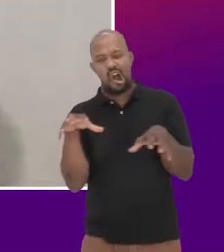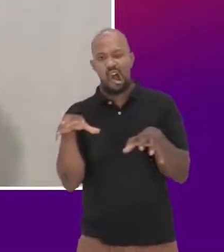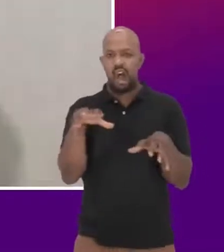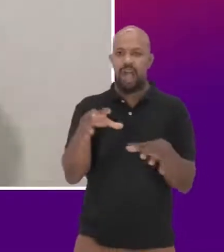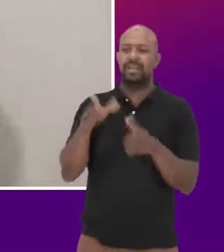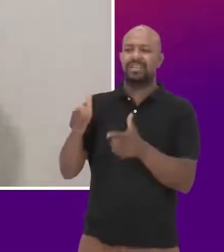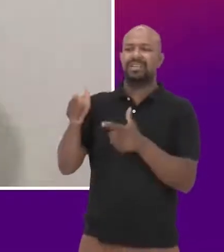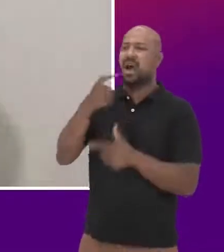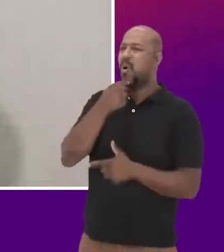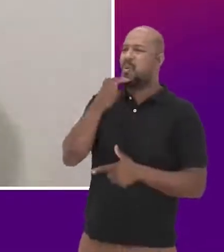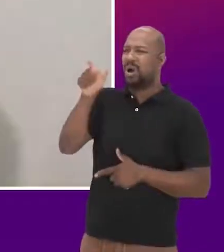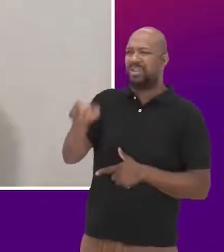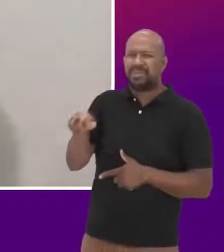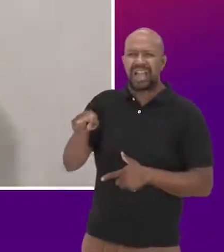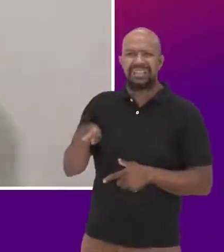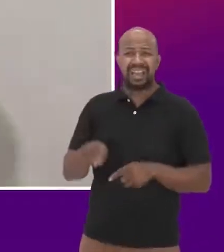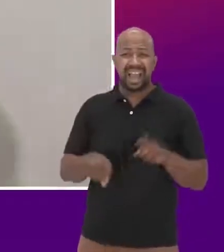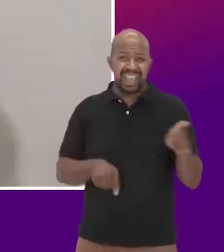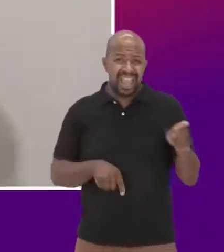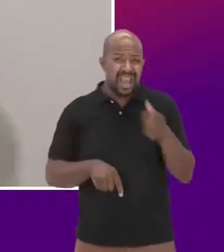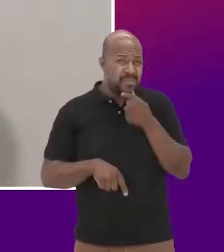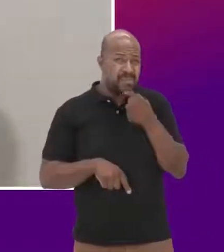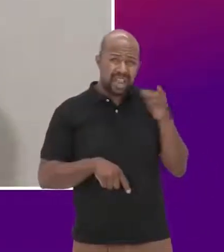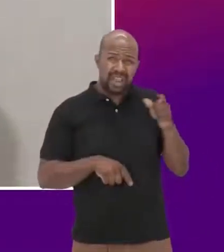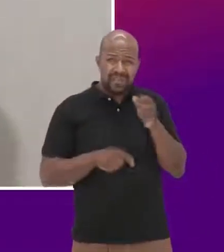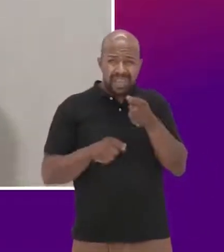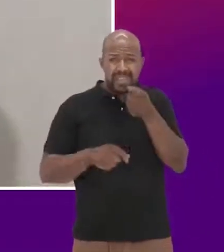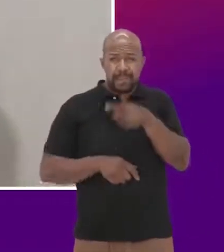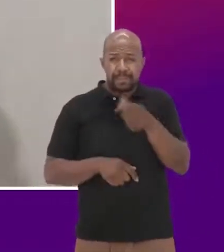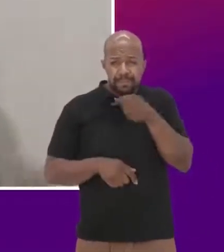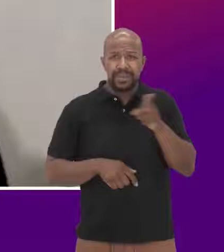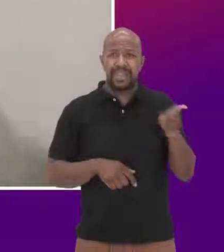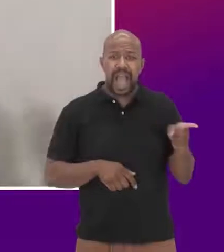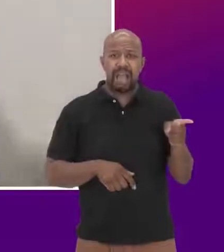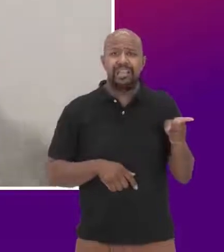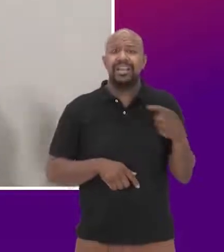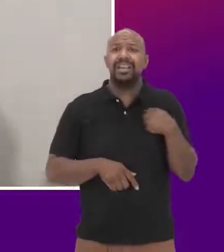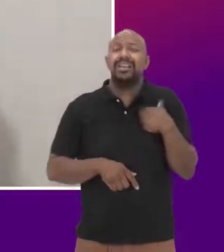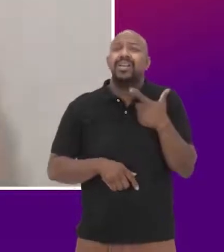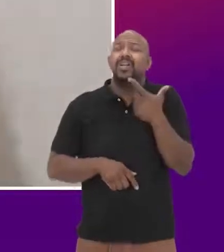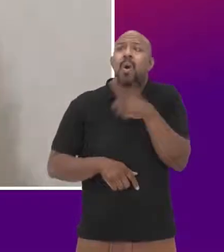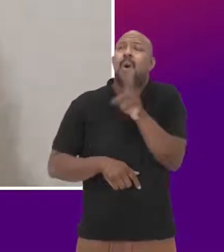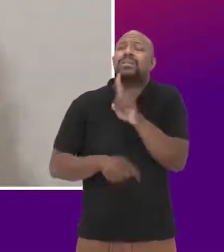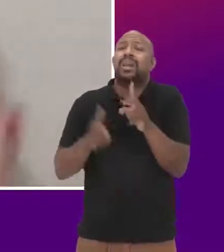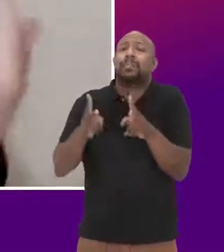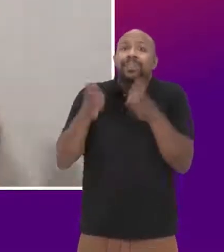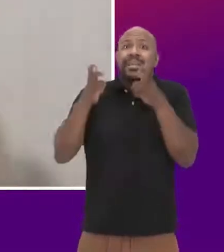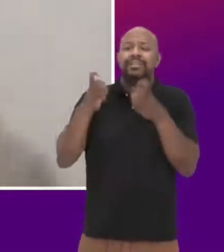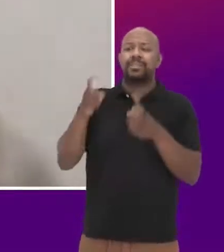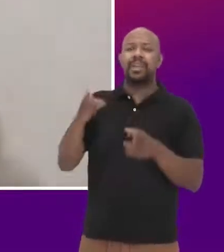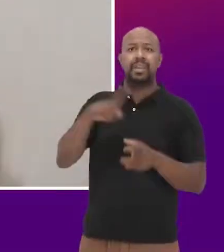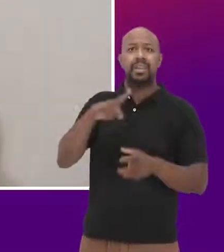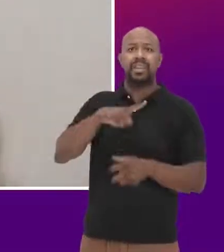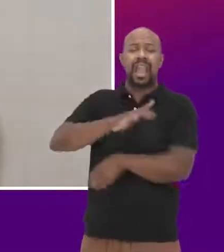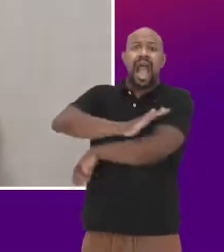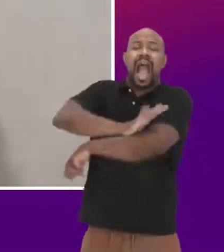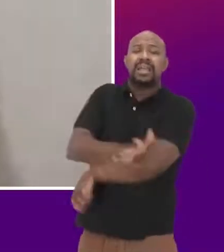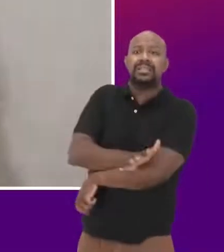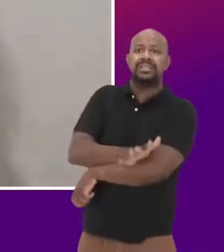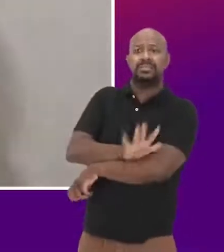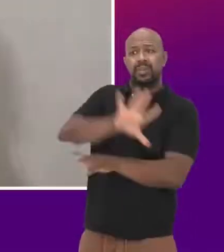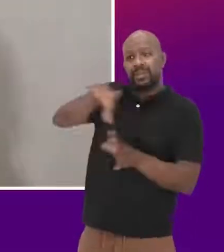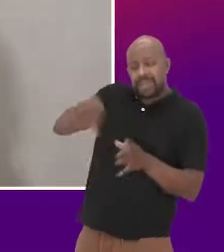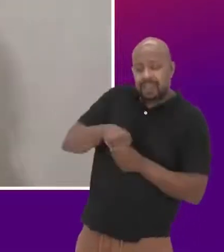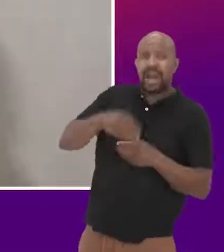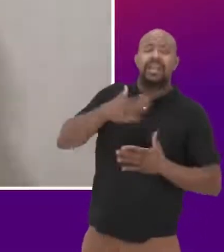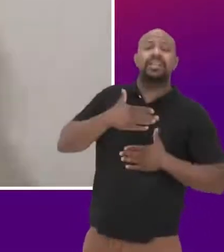relação ao outro participante, aquele rapaz que fez a piada, ele nem consegue perceber o racismo estrutural que estava